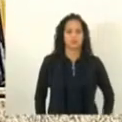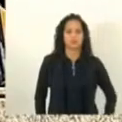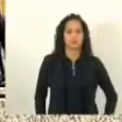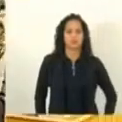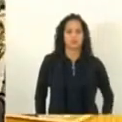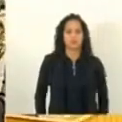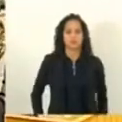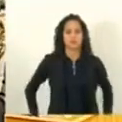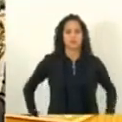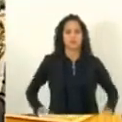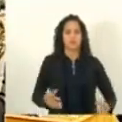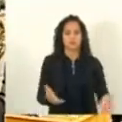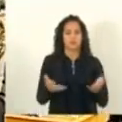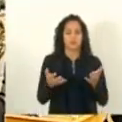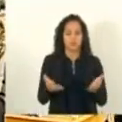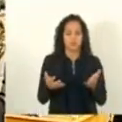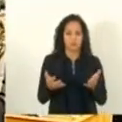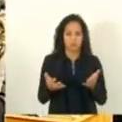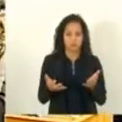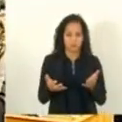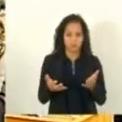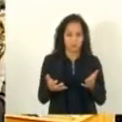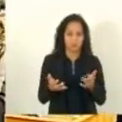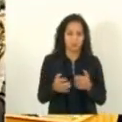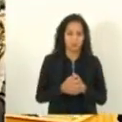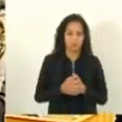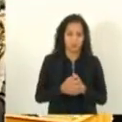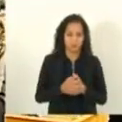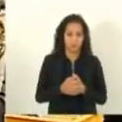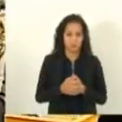palavra, não sei se o deputado Renzo primeiro, ou o deputado... Ou...